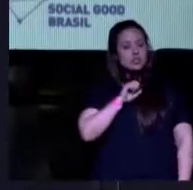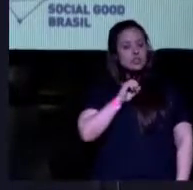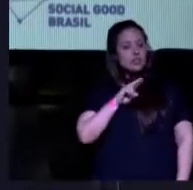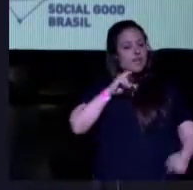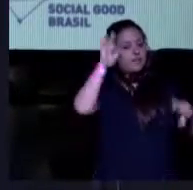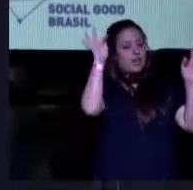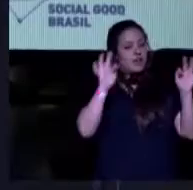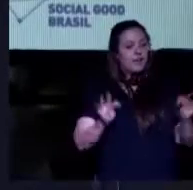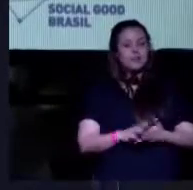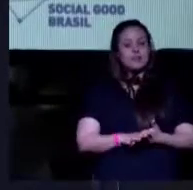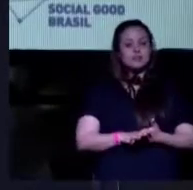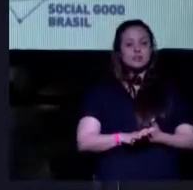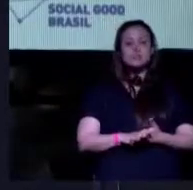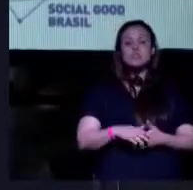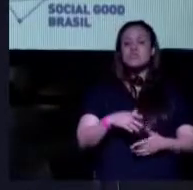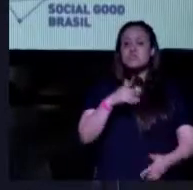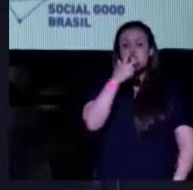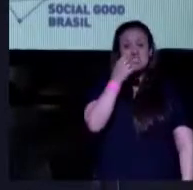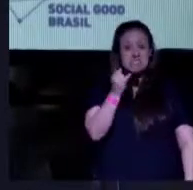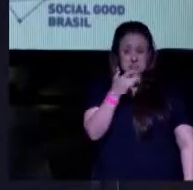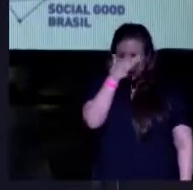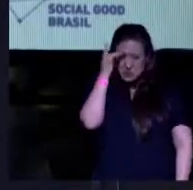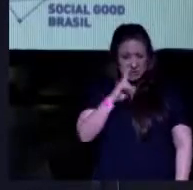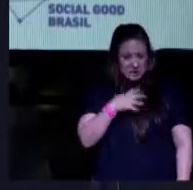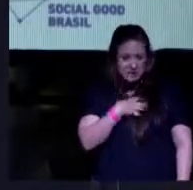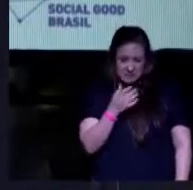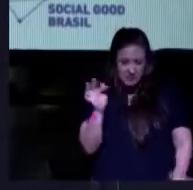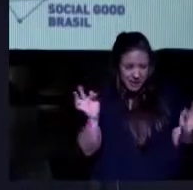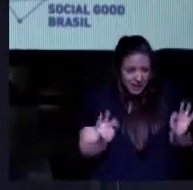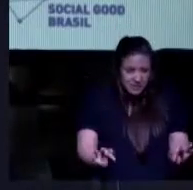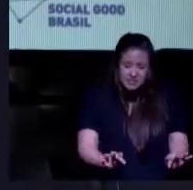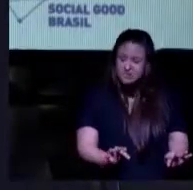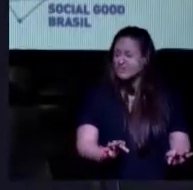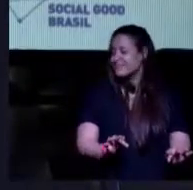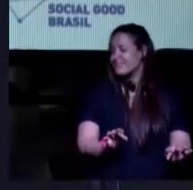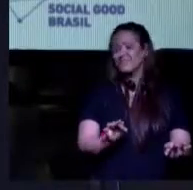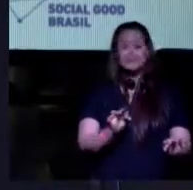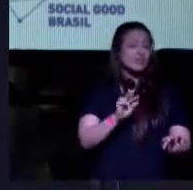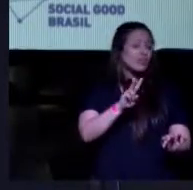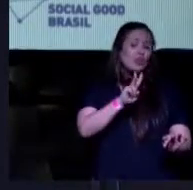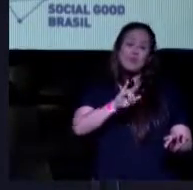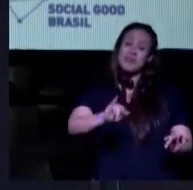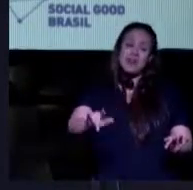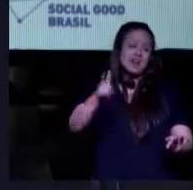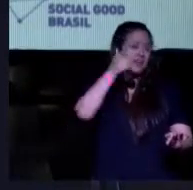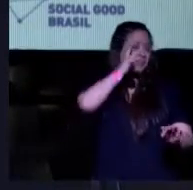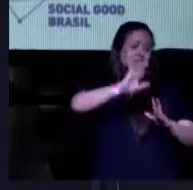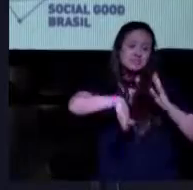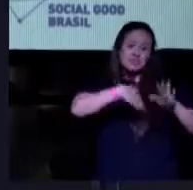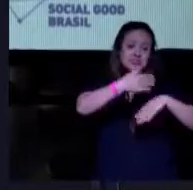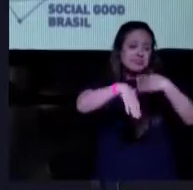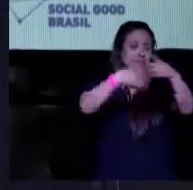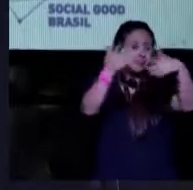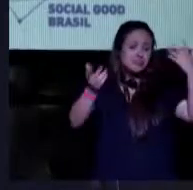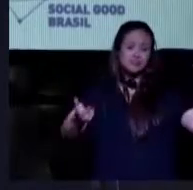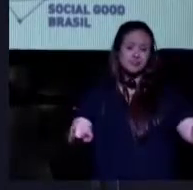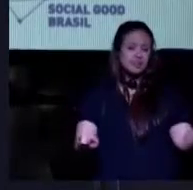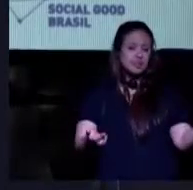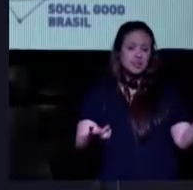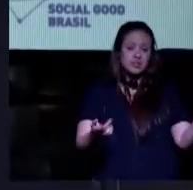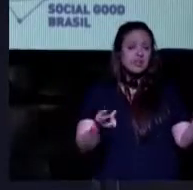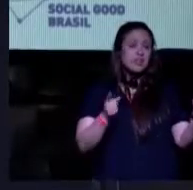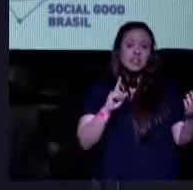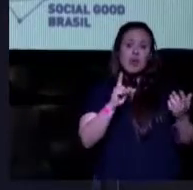10 e você não estiver feliz você não vai acontecer muita coisa assim eu estou falando isso de um lugar também muito